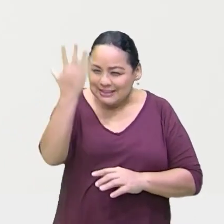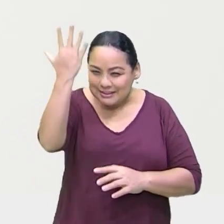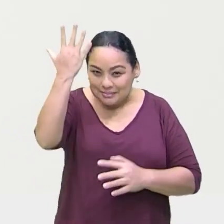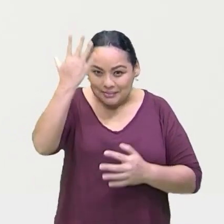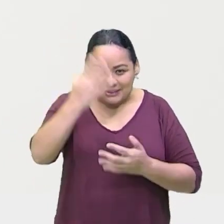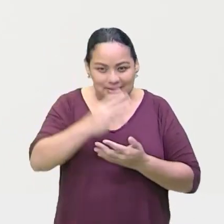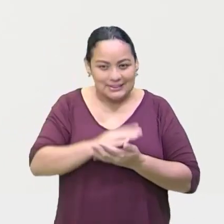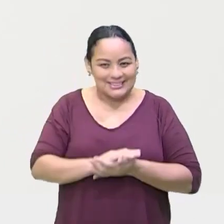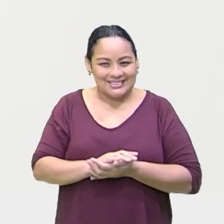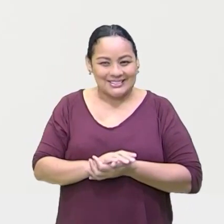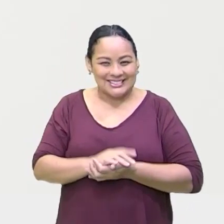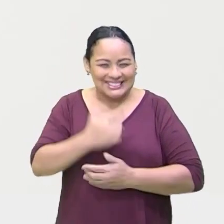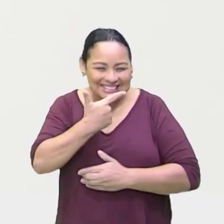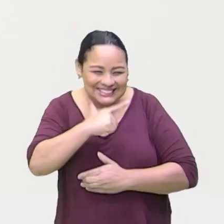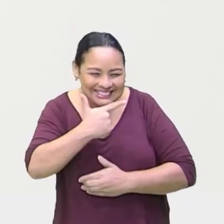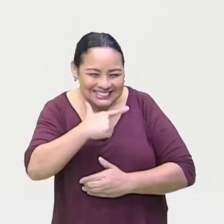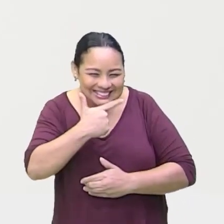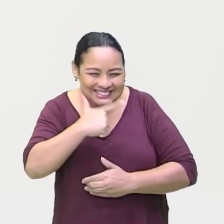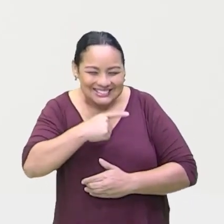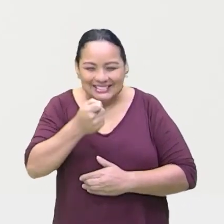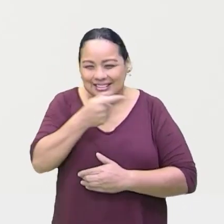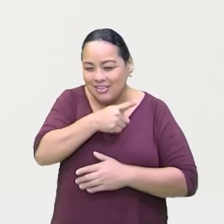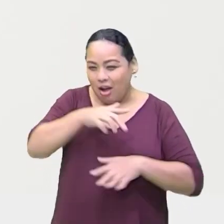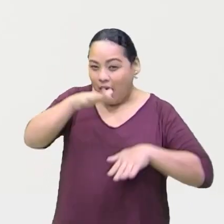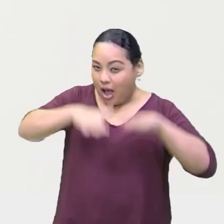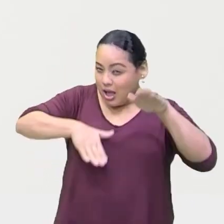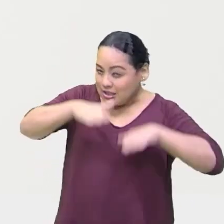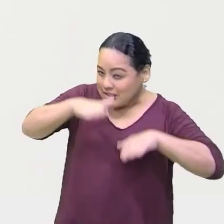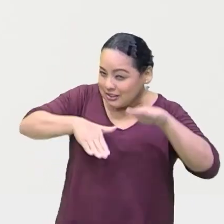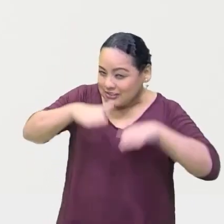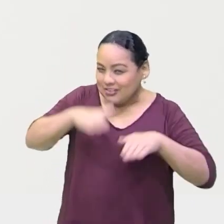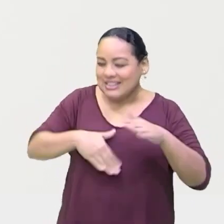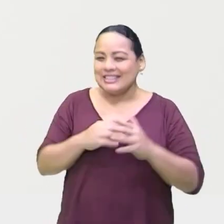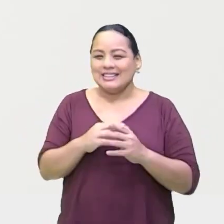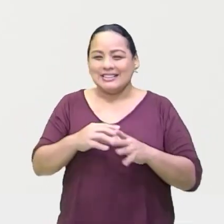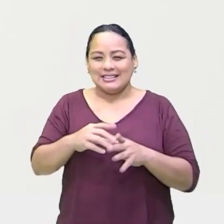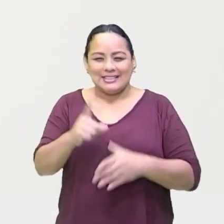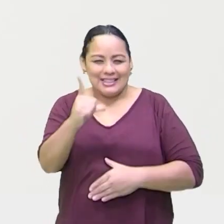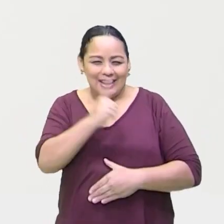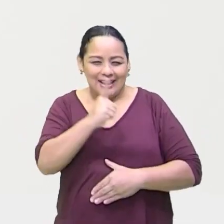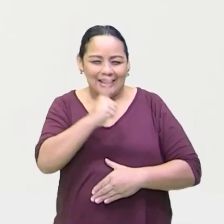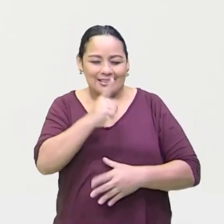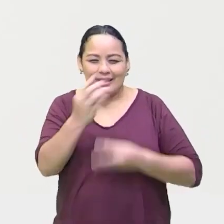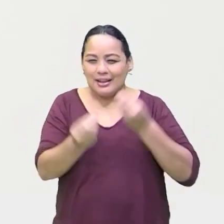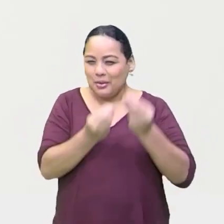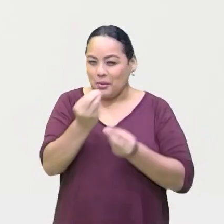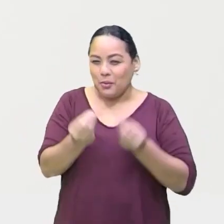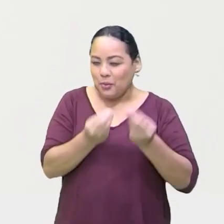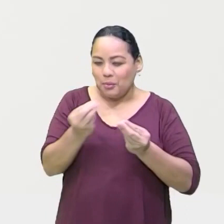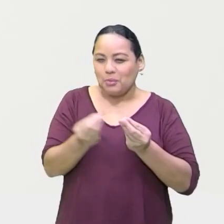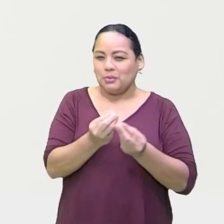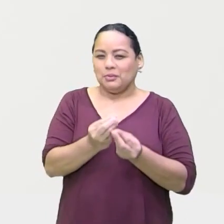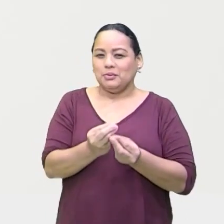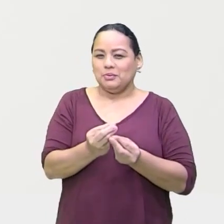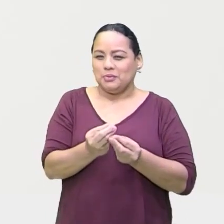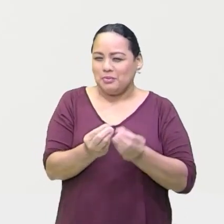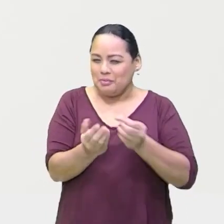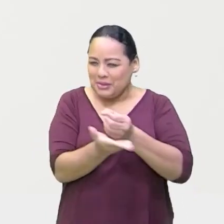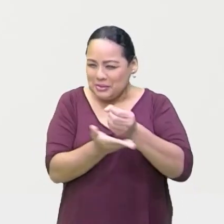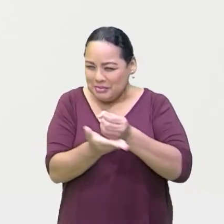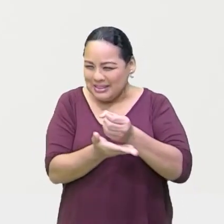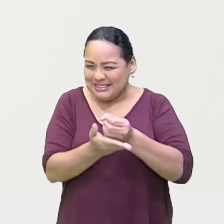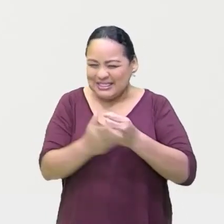situações humorísticas, algumas vezes envolvendo questões, ó, de cunho